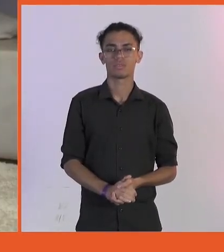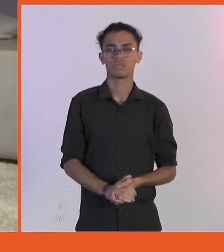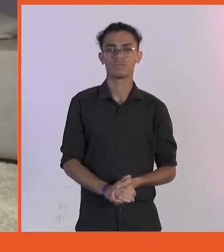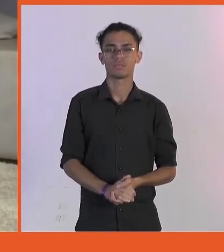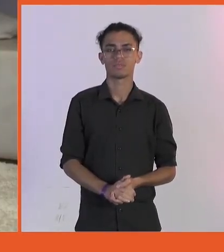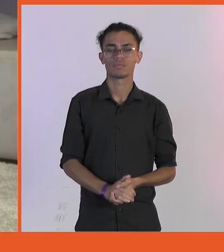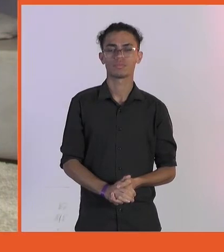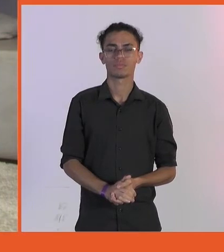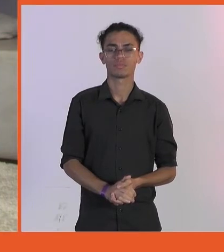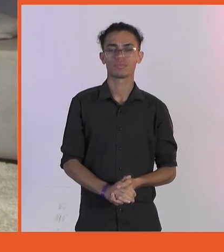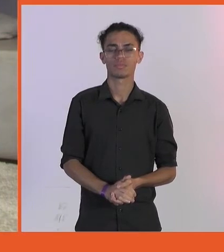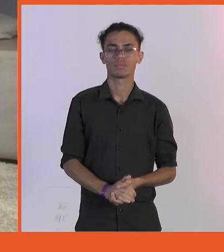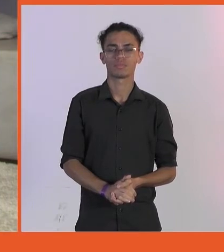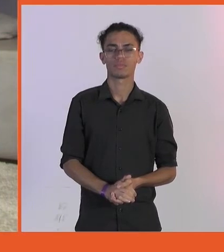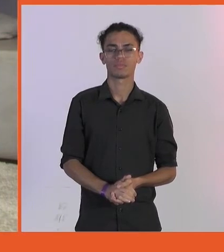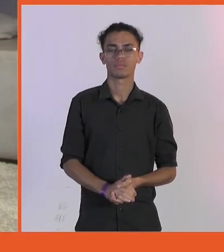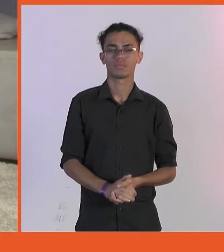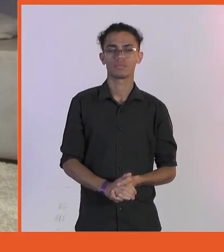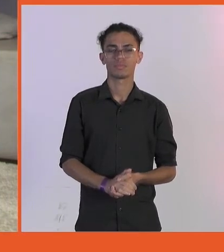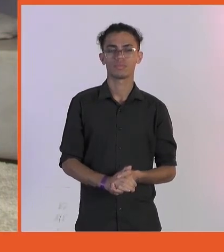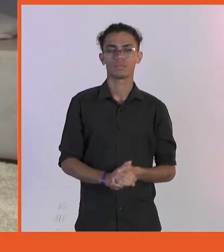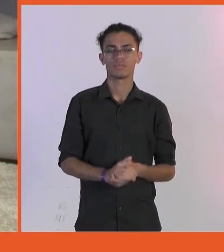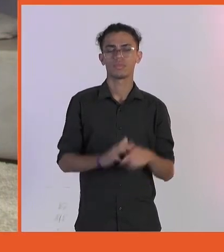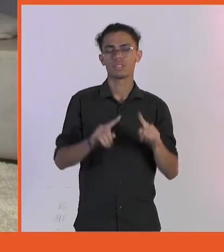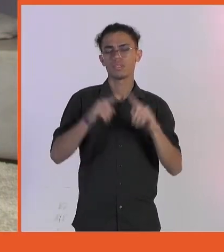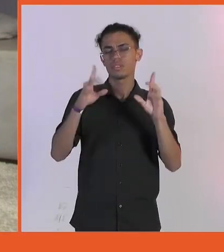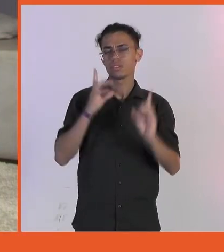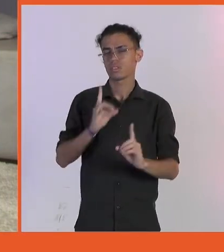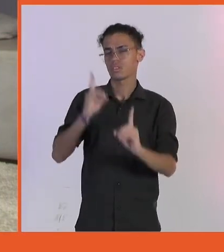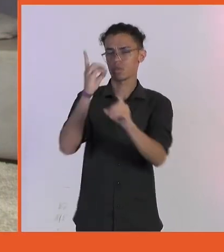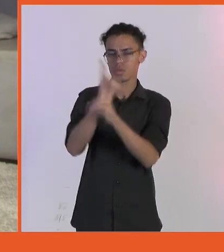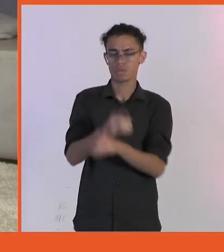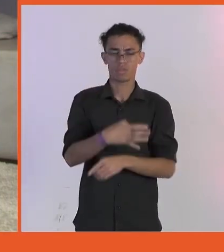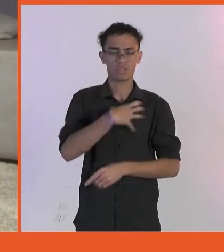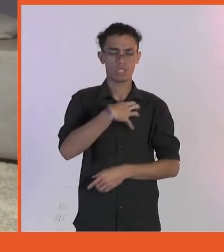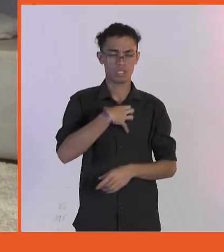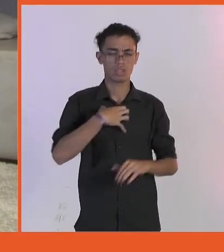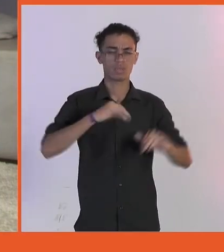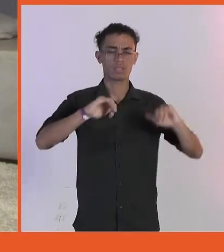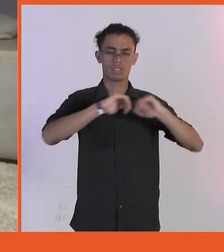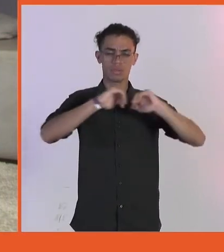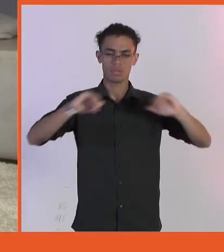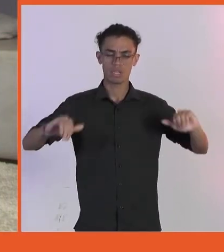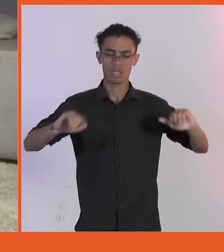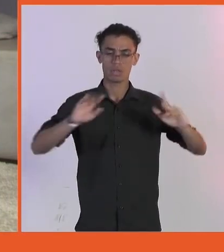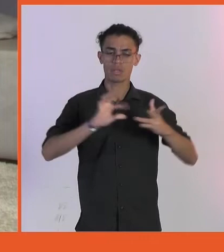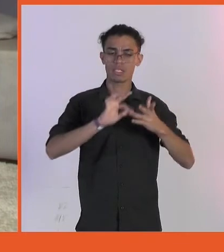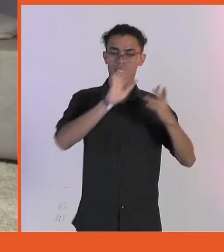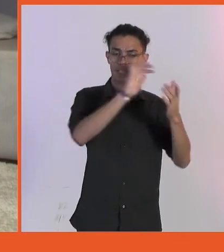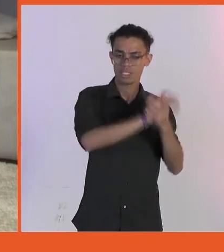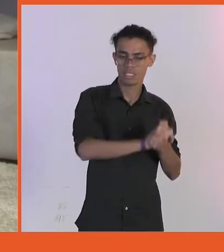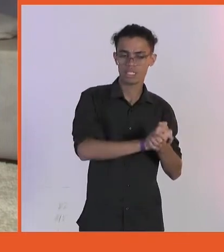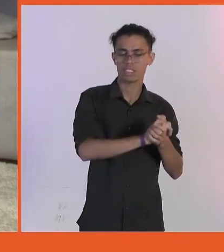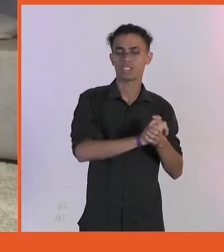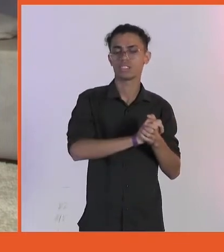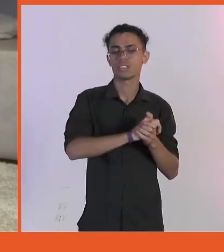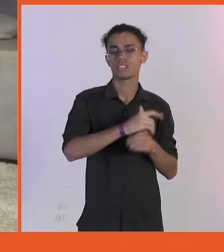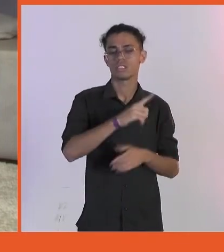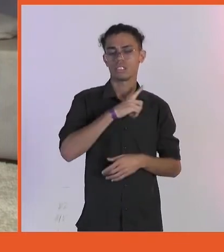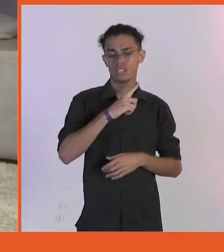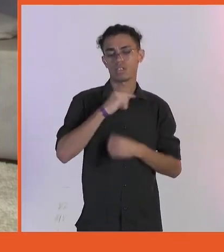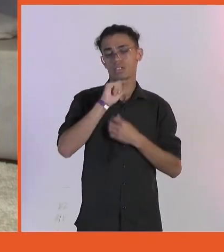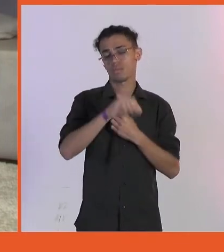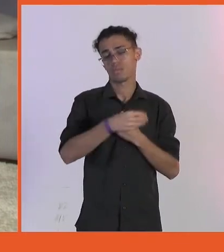fica lá jogado e tal. Mas aí a gente descobriu outras formas de separar. No caso, a gente casal, acho que a gente tem realmente um